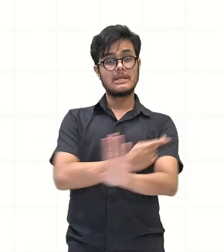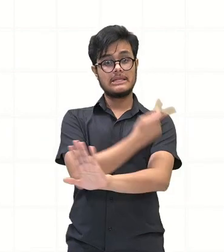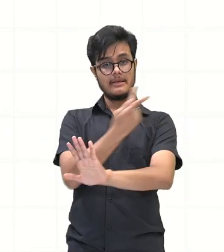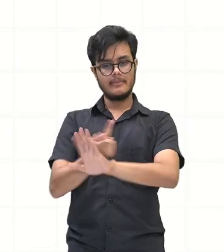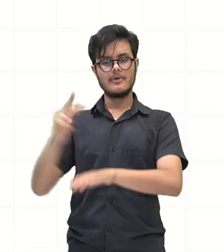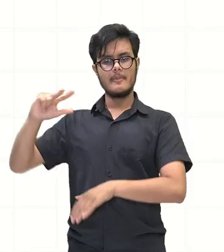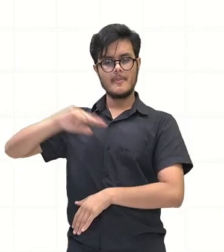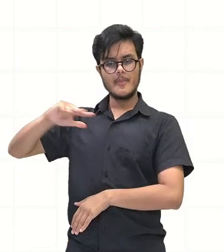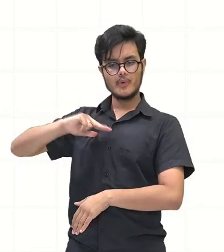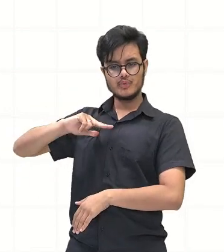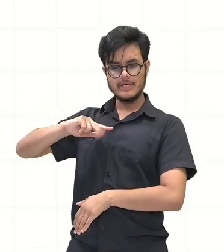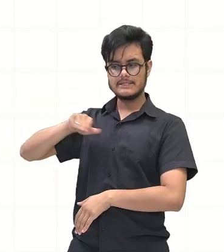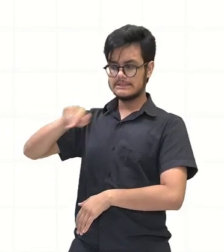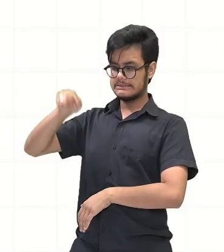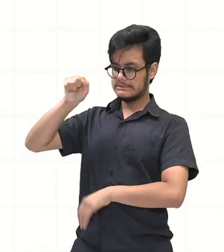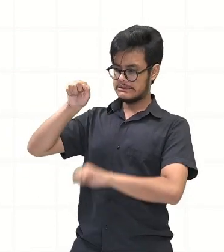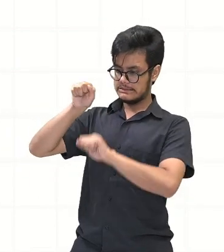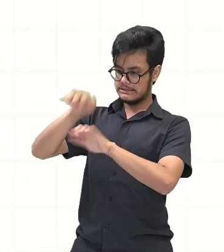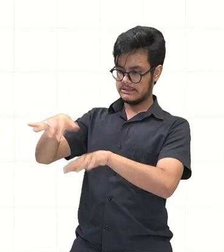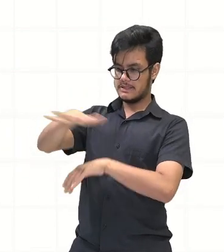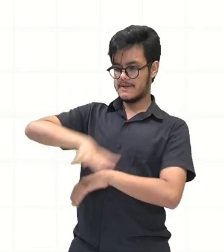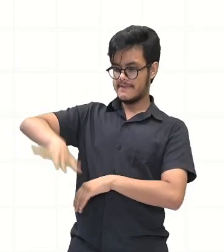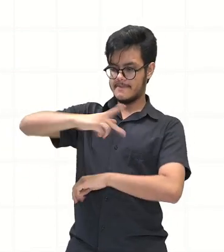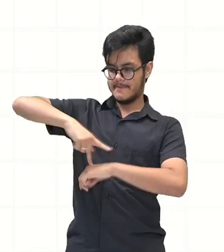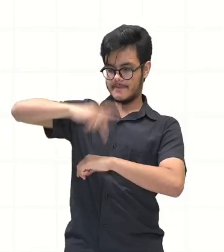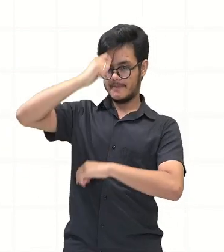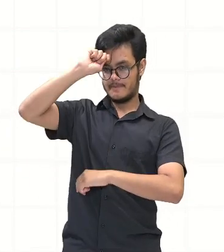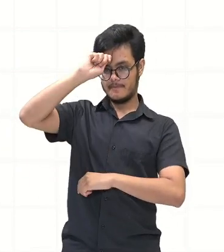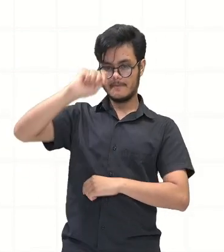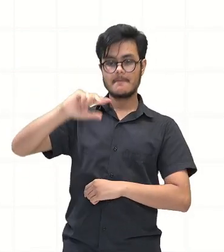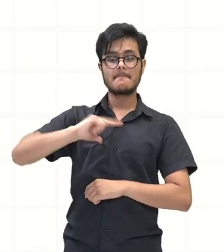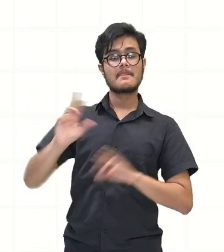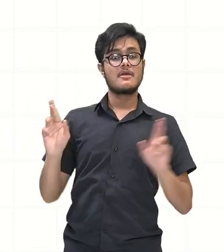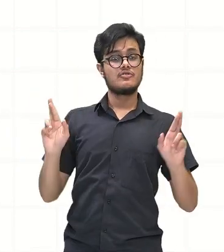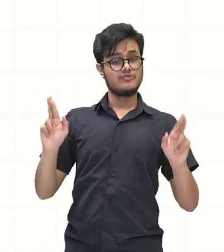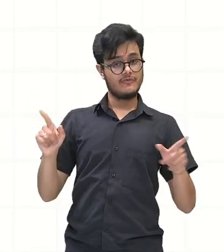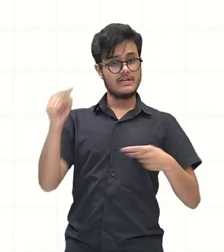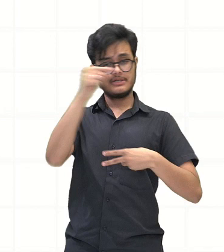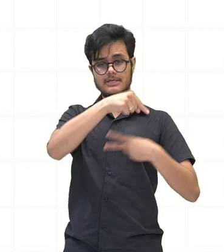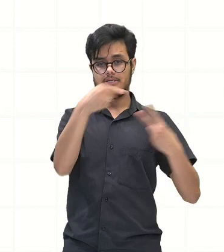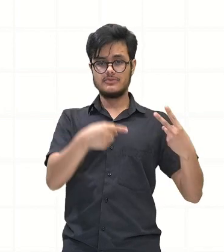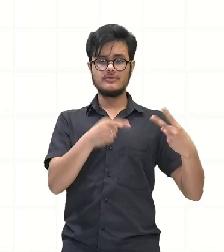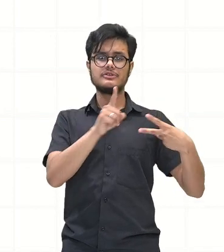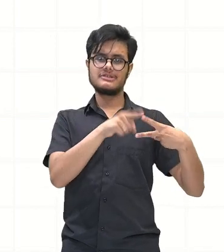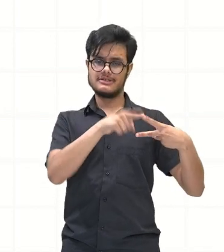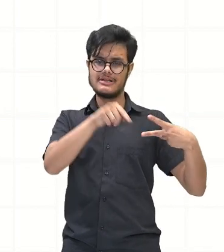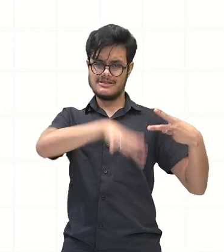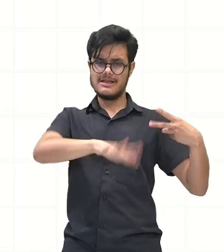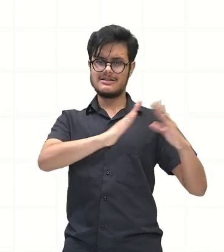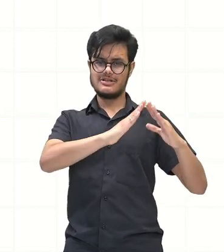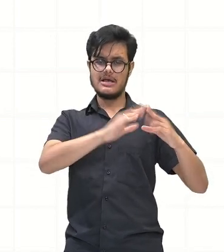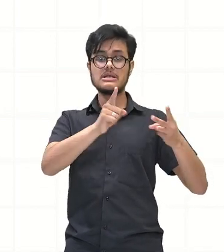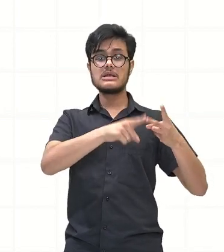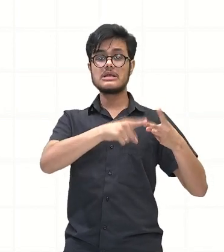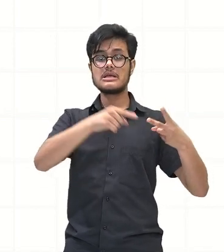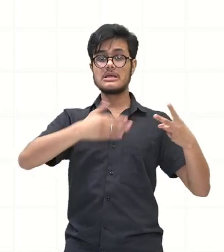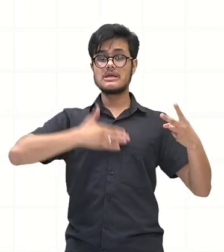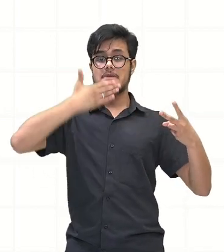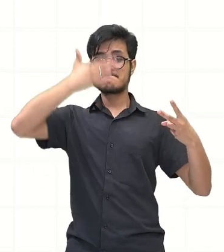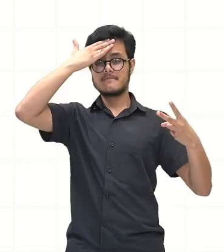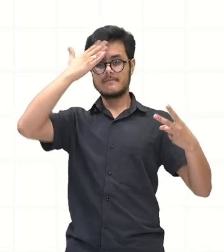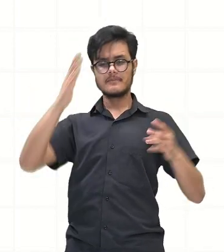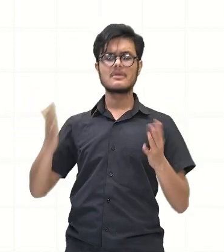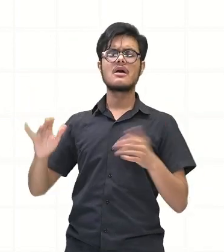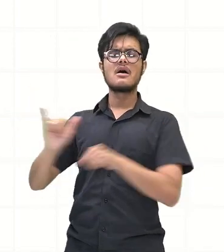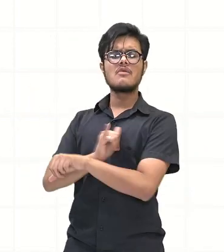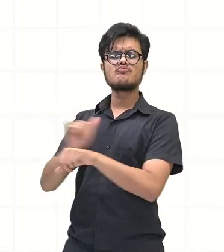chegada dos portugueses. Diferente da escravização doméstica e islâmica. especialistas passaram a